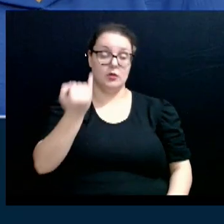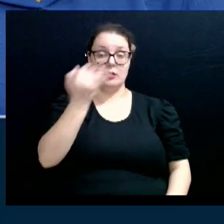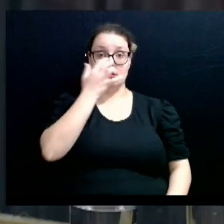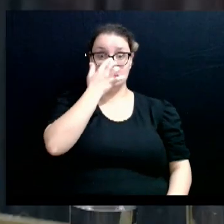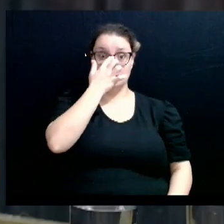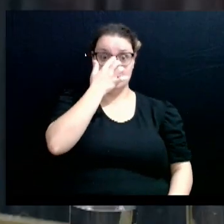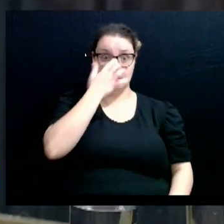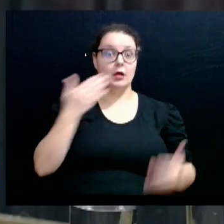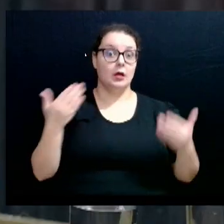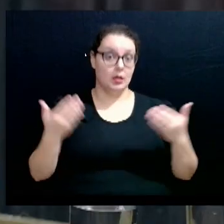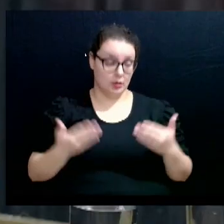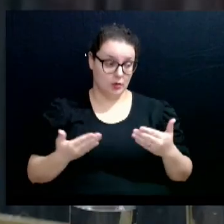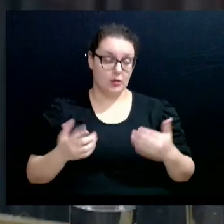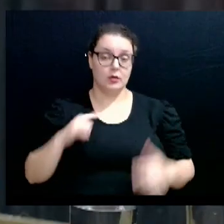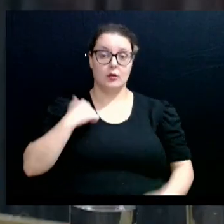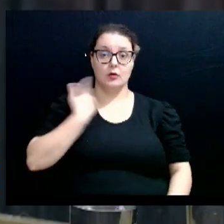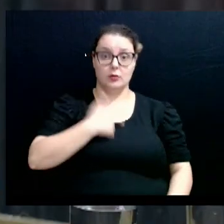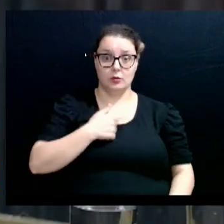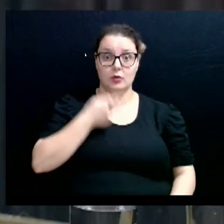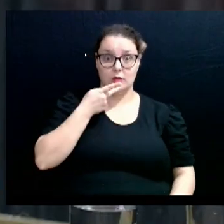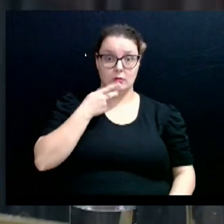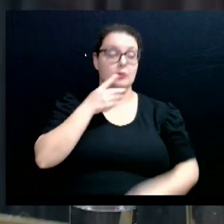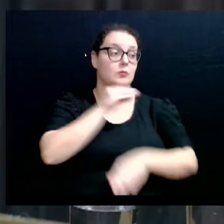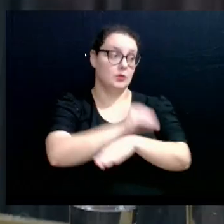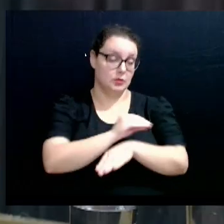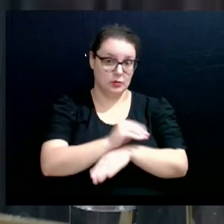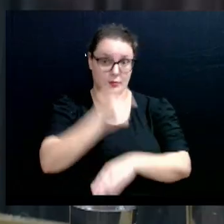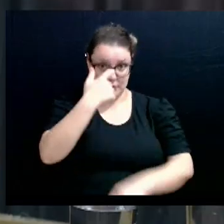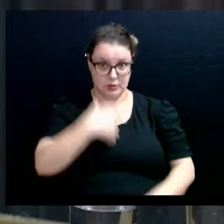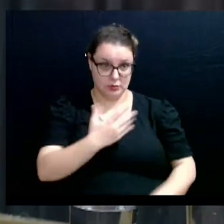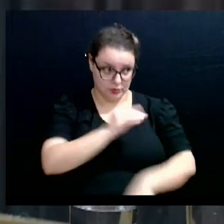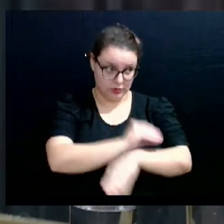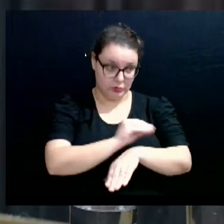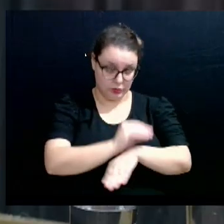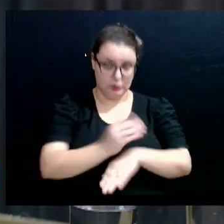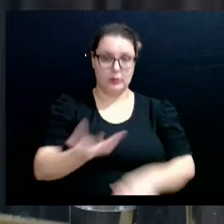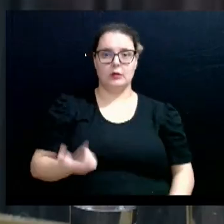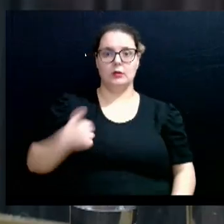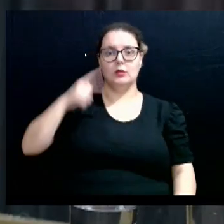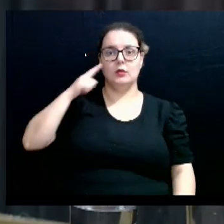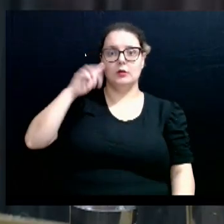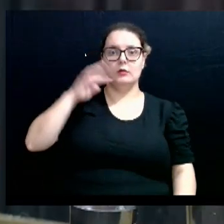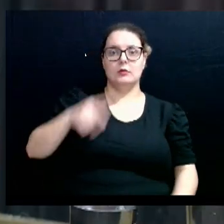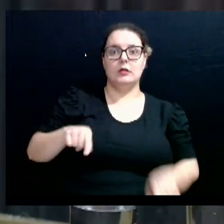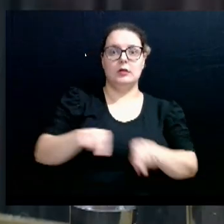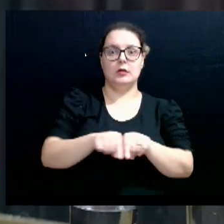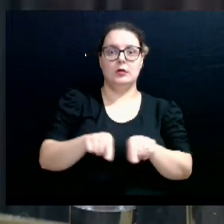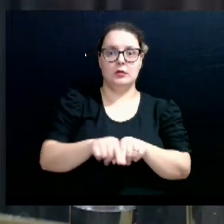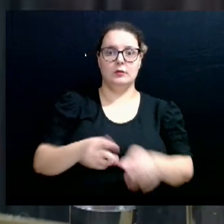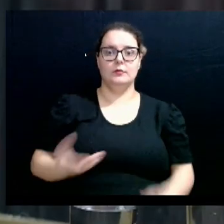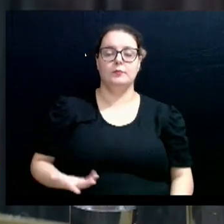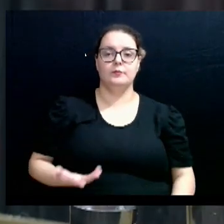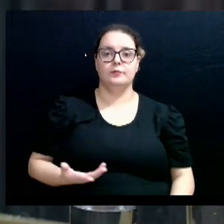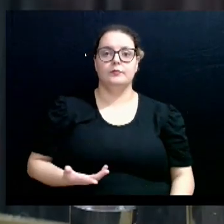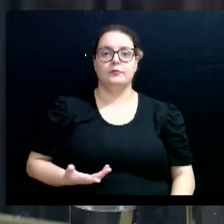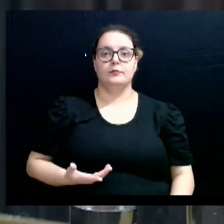quando nós falamos do cuidador, né, nós temos que pensar também que